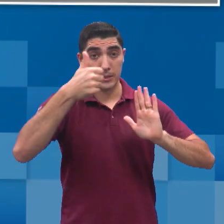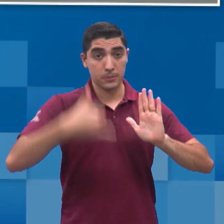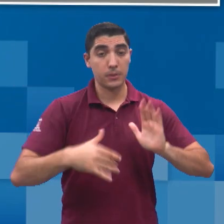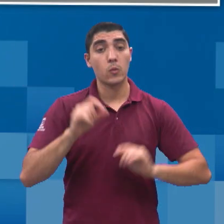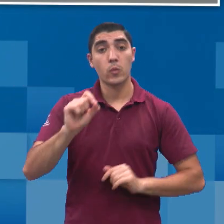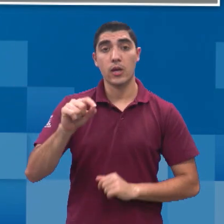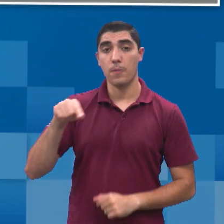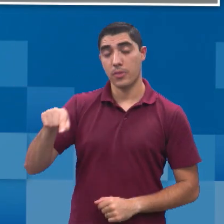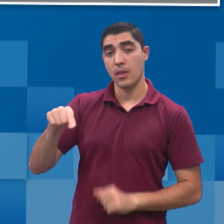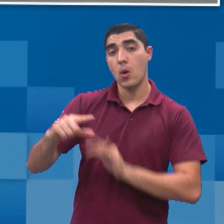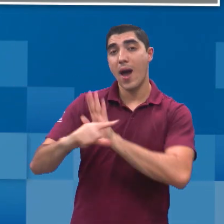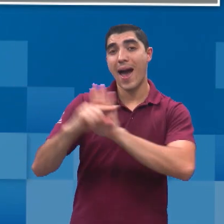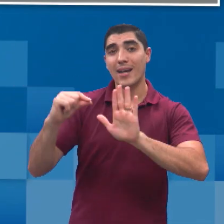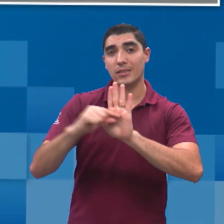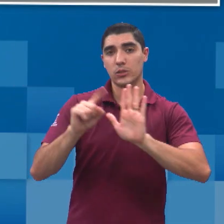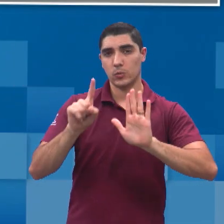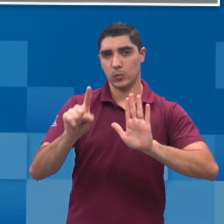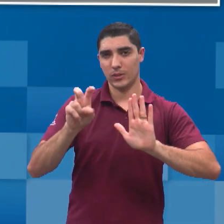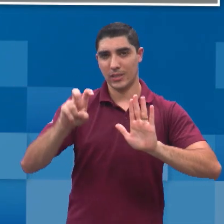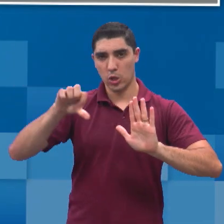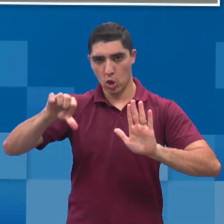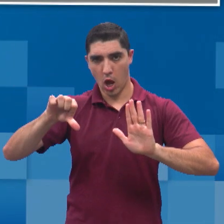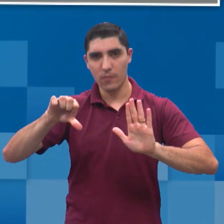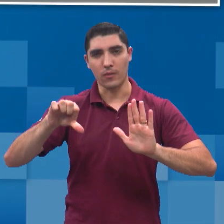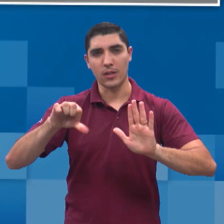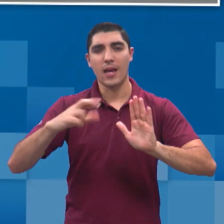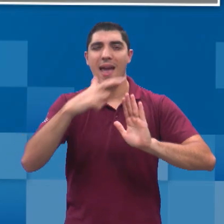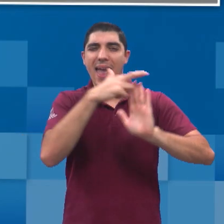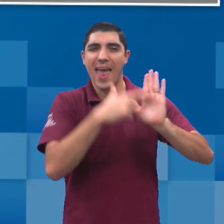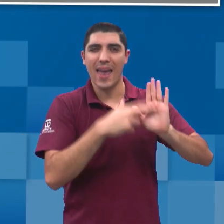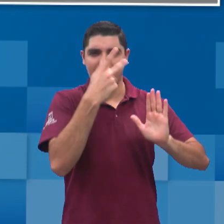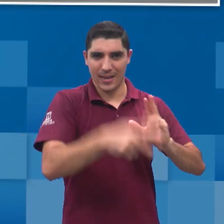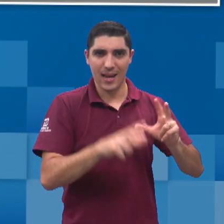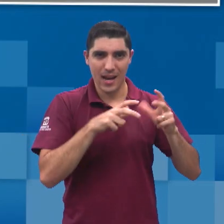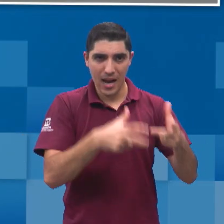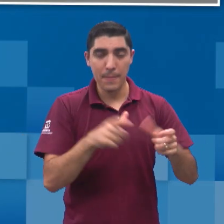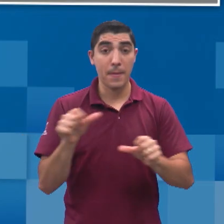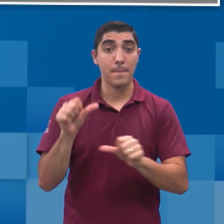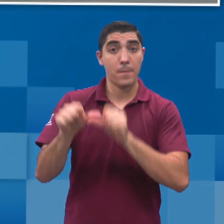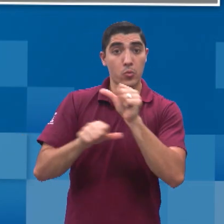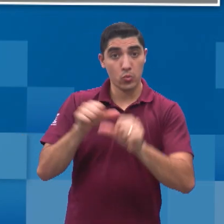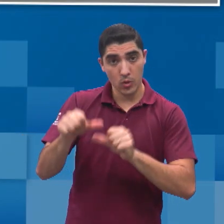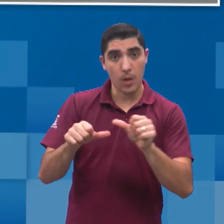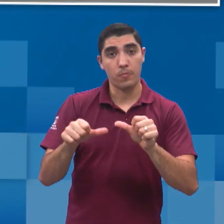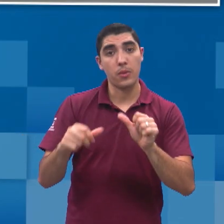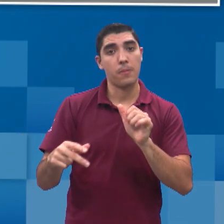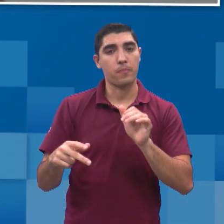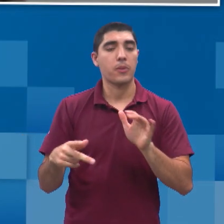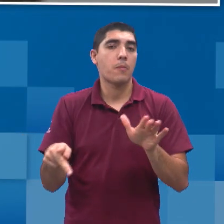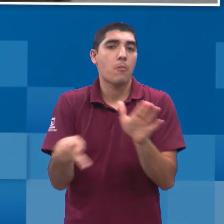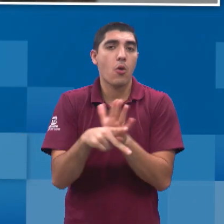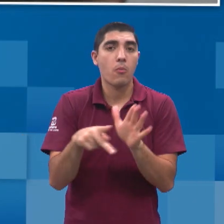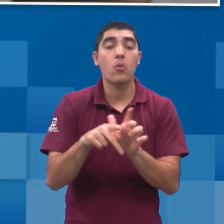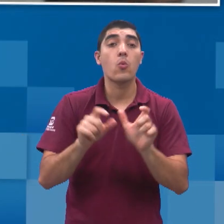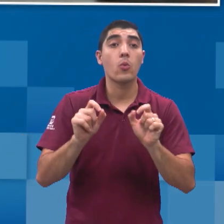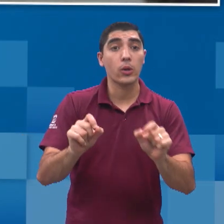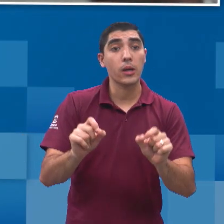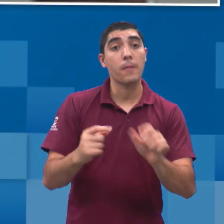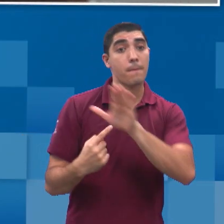artigo 159 do Regimento Interno da Câmara Municipal de São José dos Campos para prever